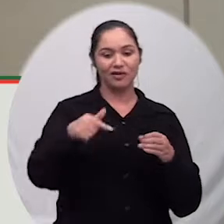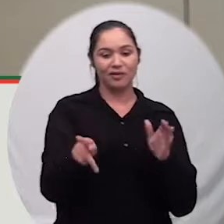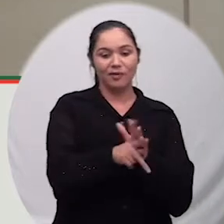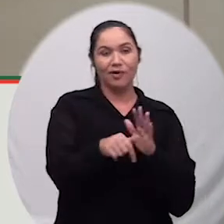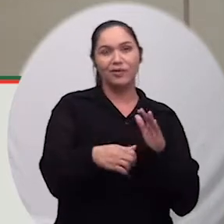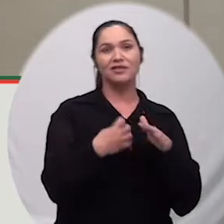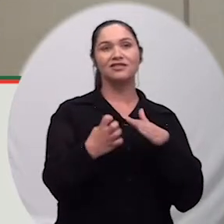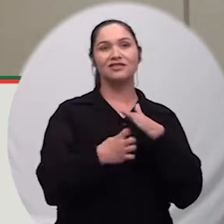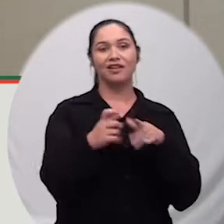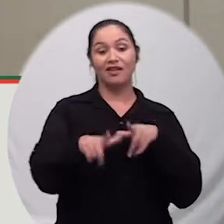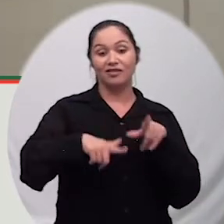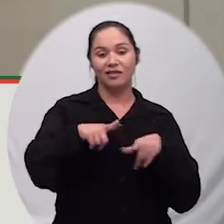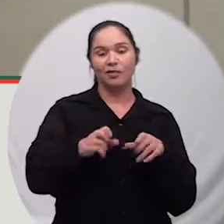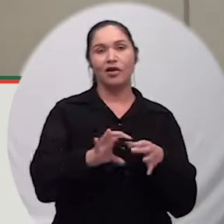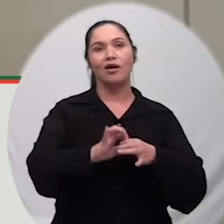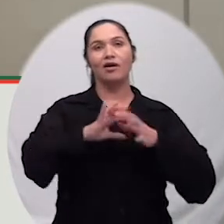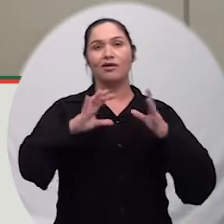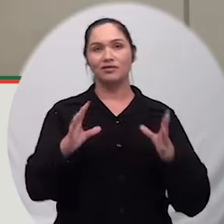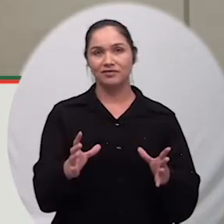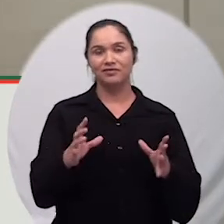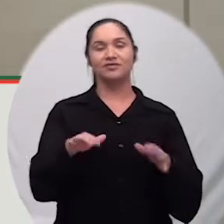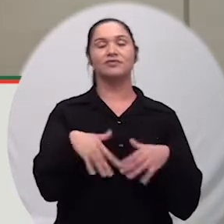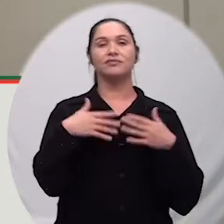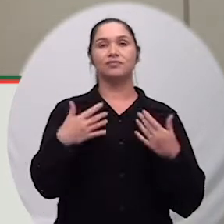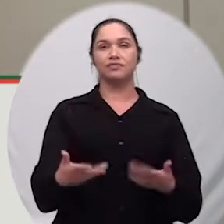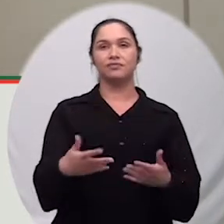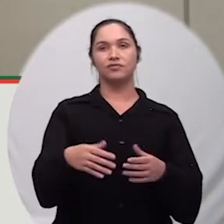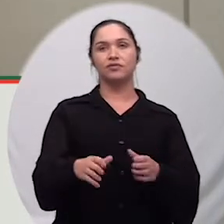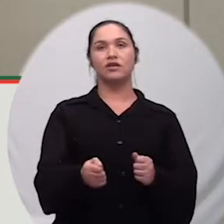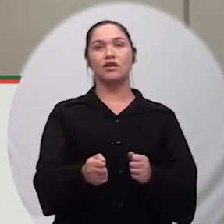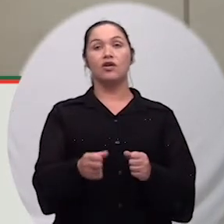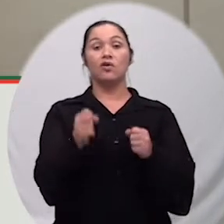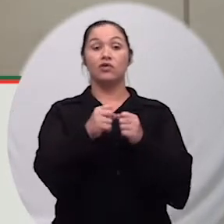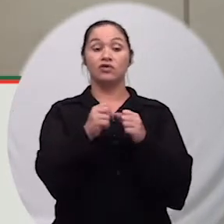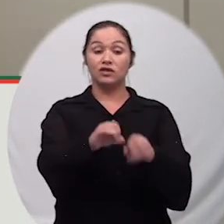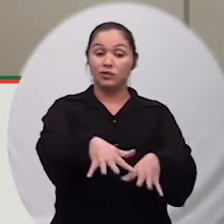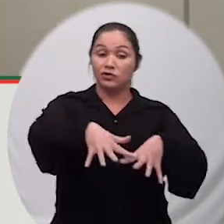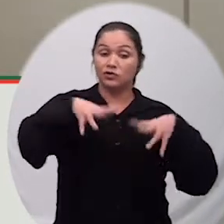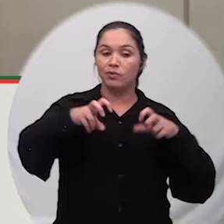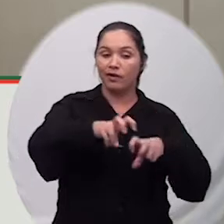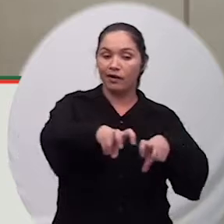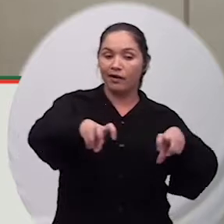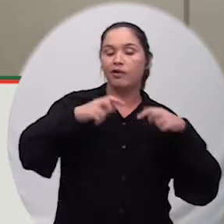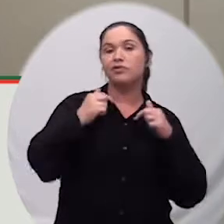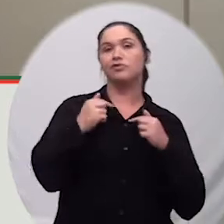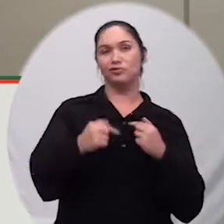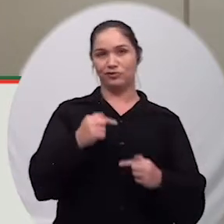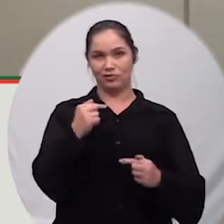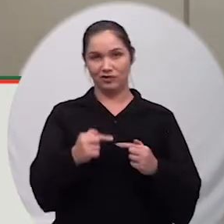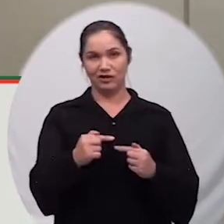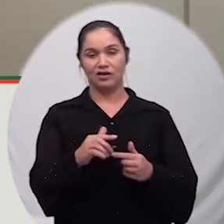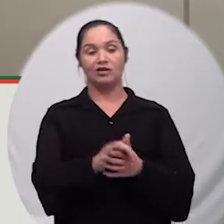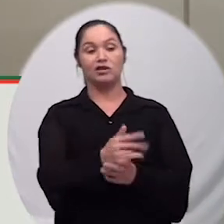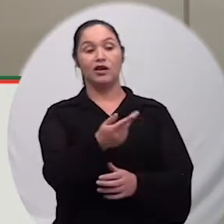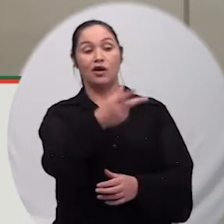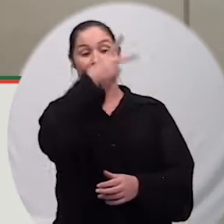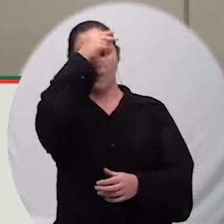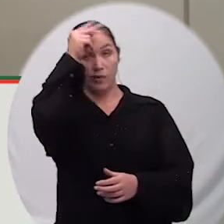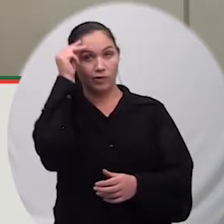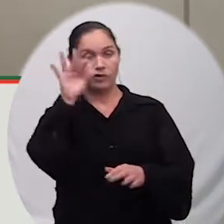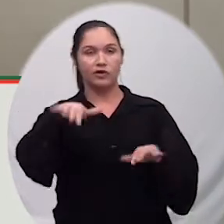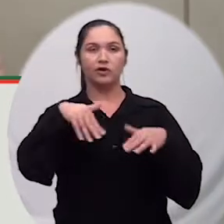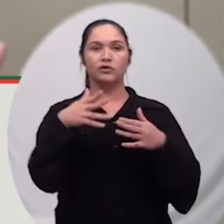um compromisso. Nós marcamos uma audiência com o prefeito Clésio Salvaro. O prefeito Clésio ouviu a